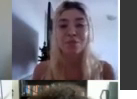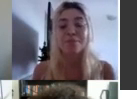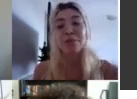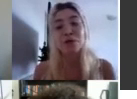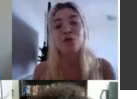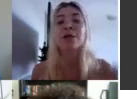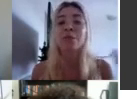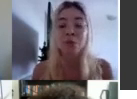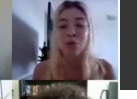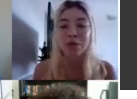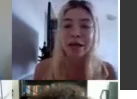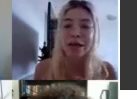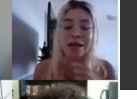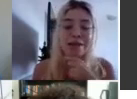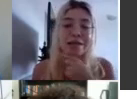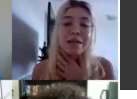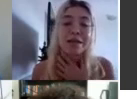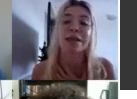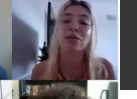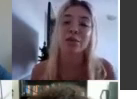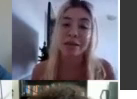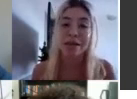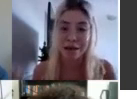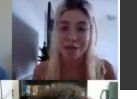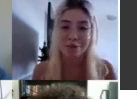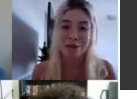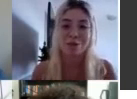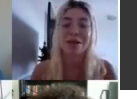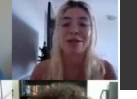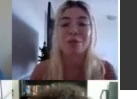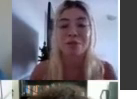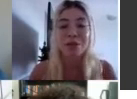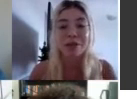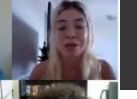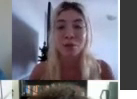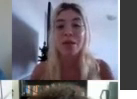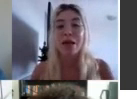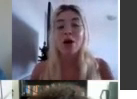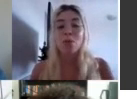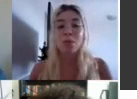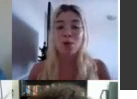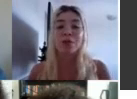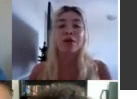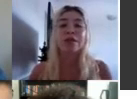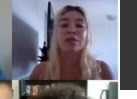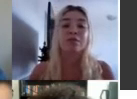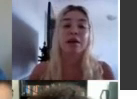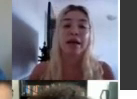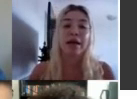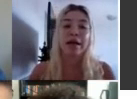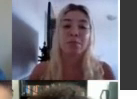articulação justamente por conta das questões sanitárias mesmo, né, que estamos vivenciando. Bom,